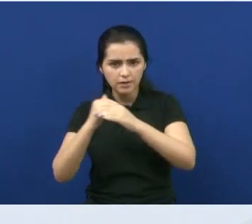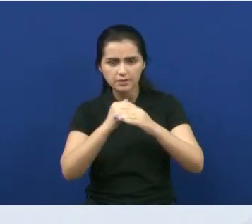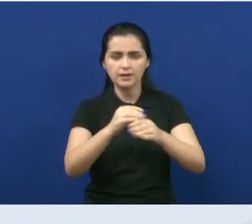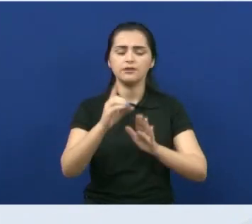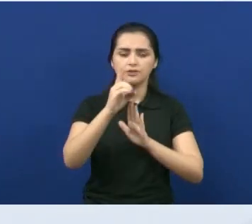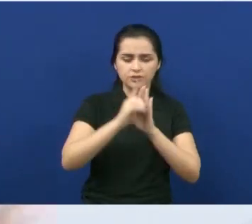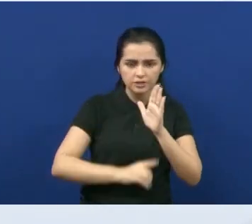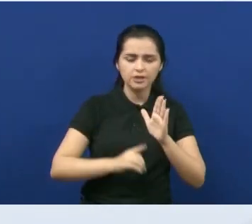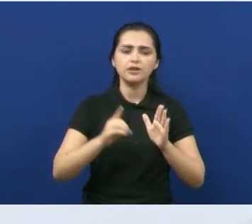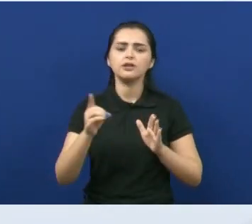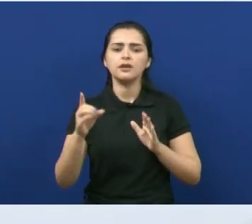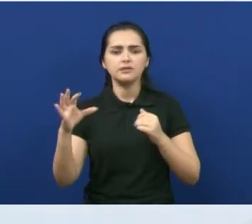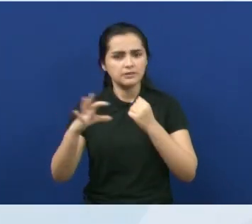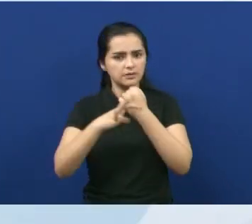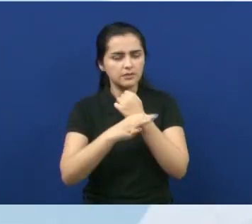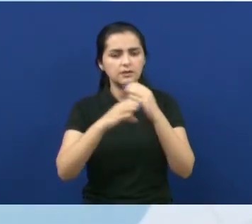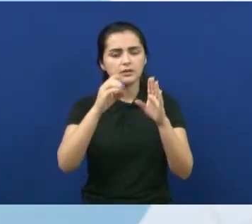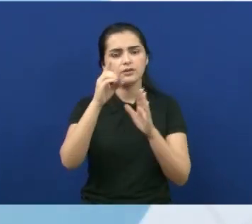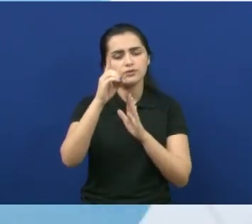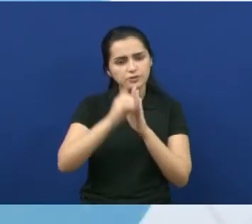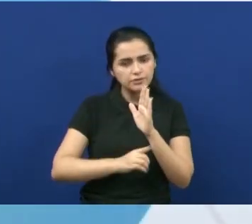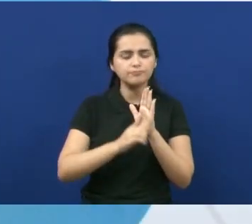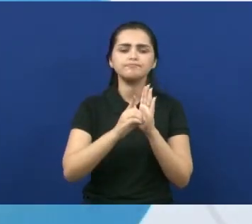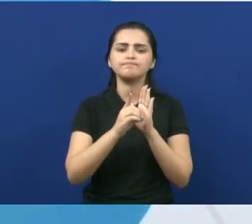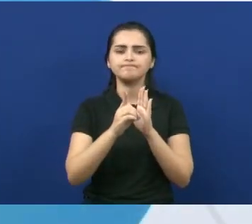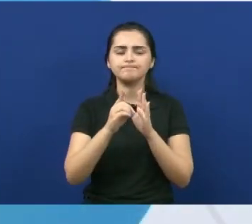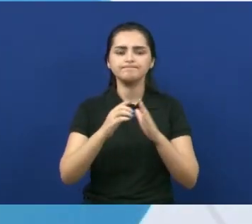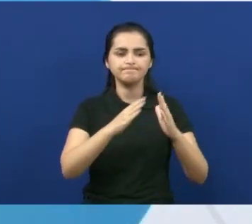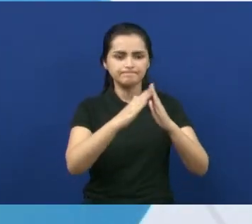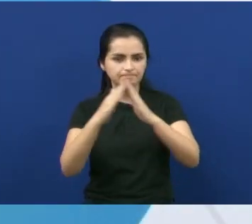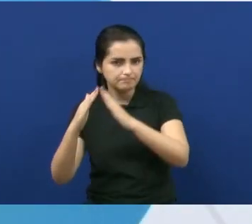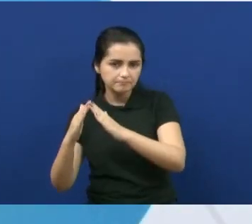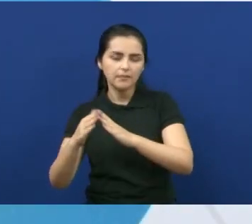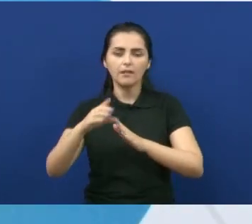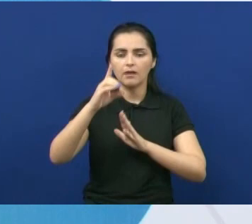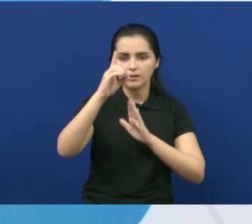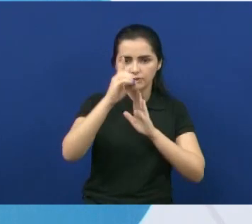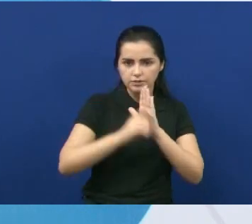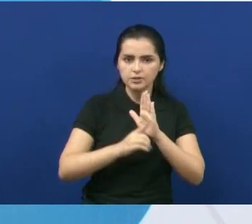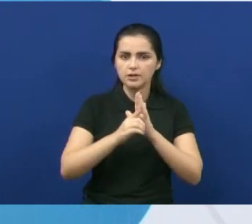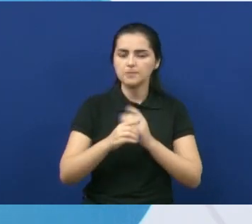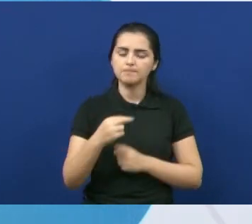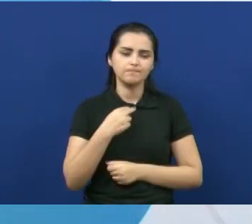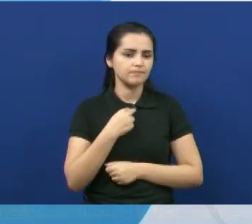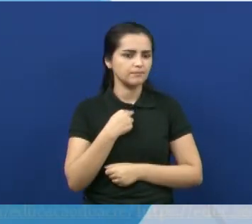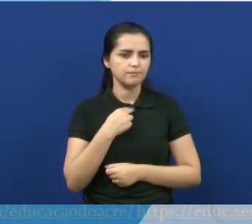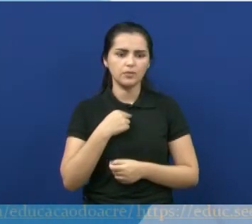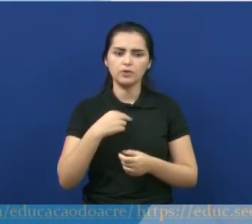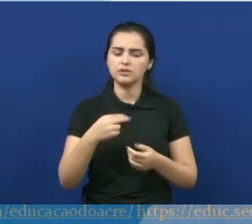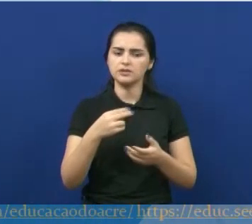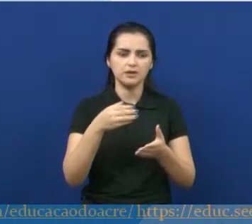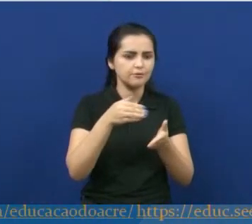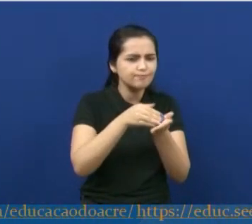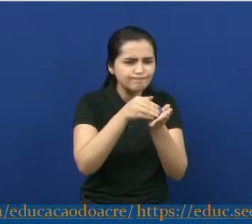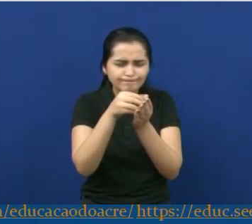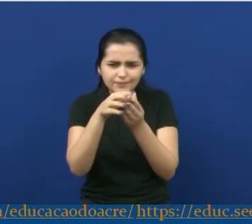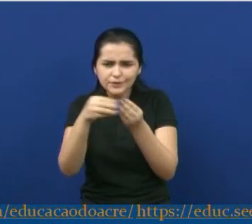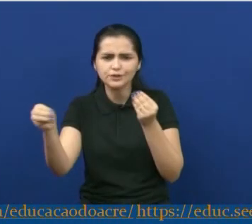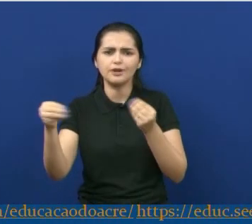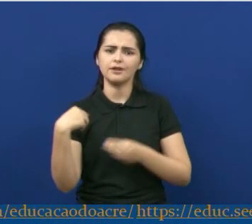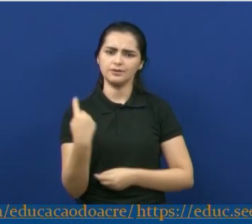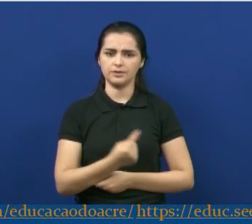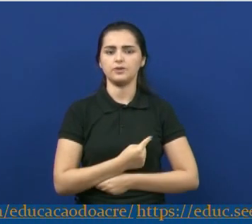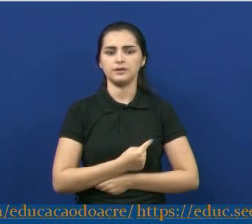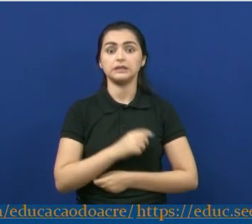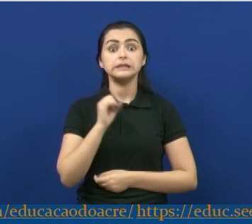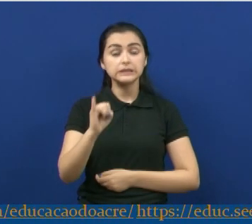direito à segurança e o direito à propriedade. Esses direitos são chamados de invioláveis, eles não podem ser retirados da gente.